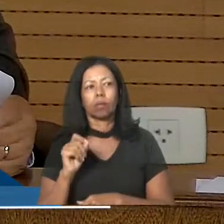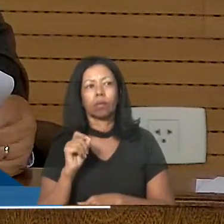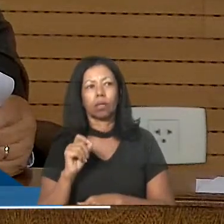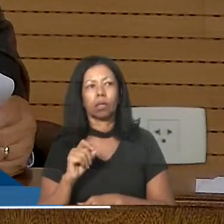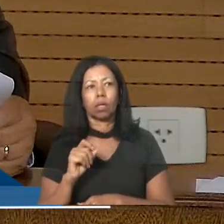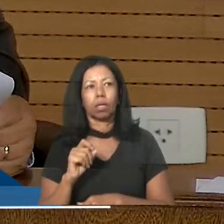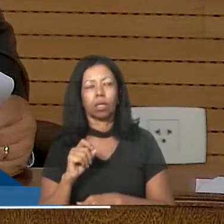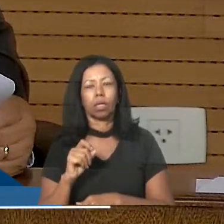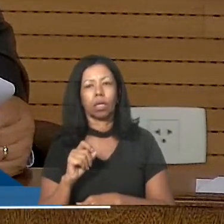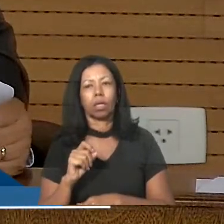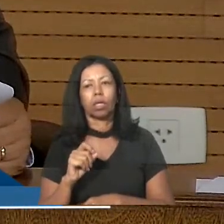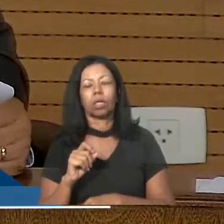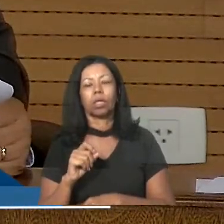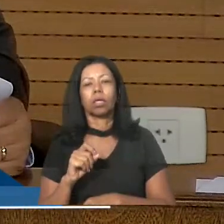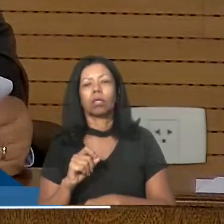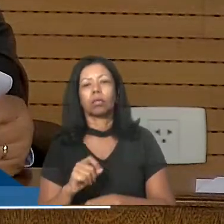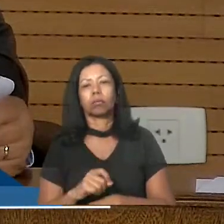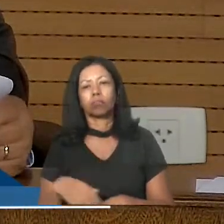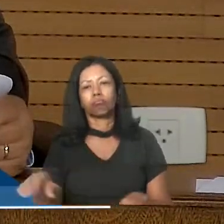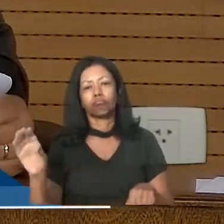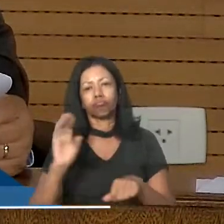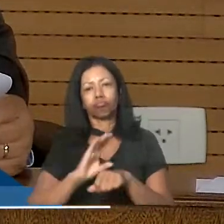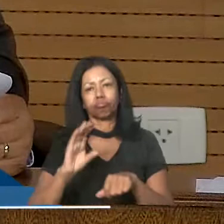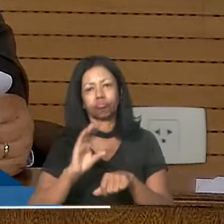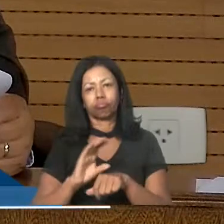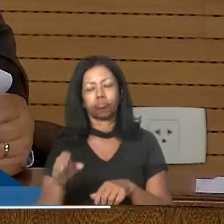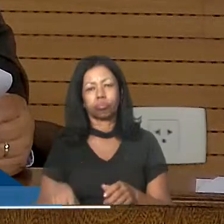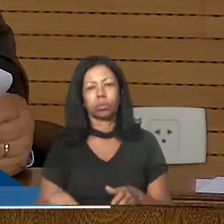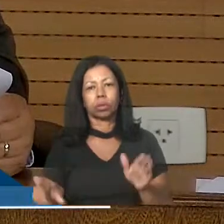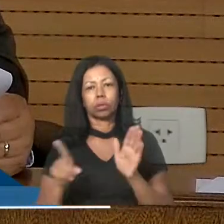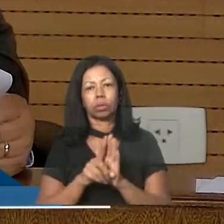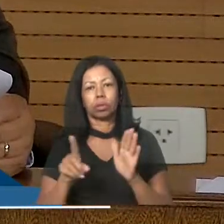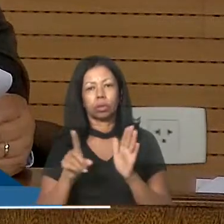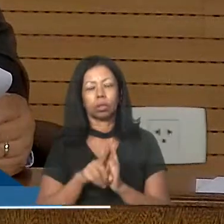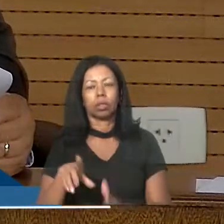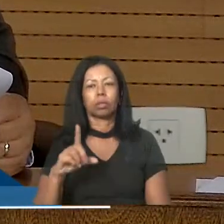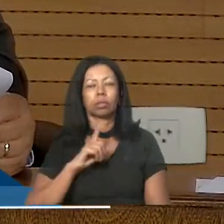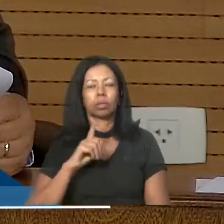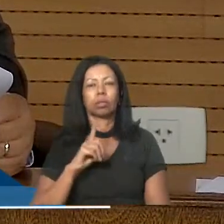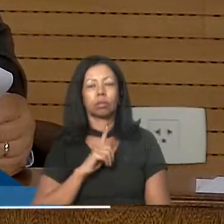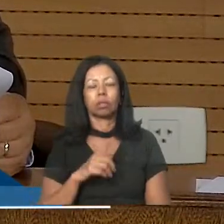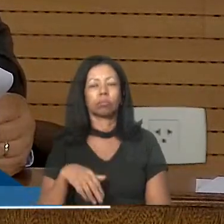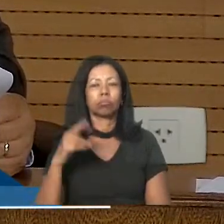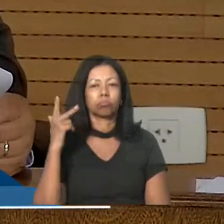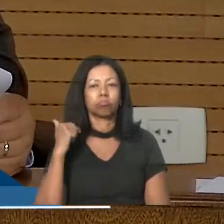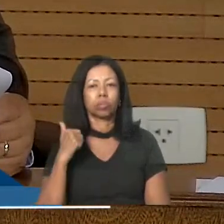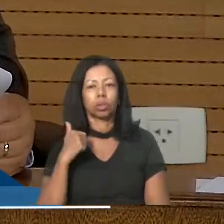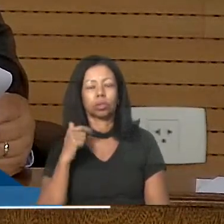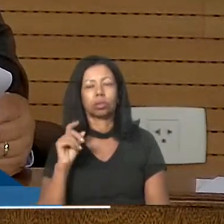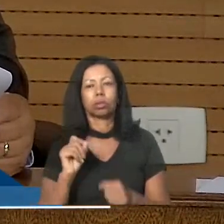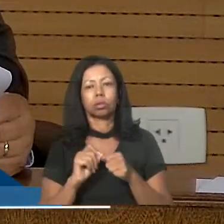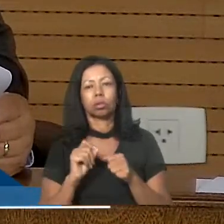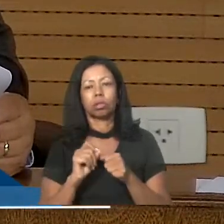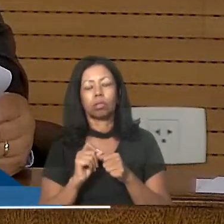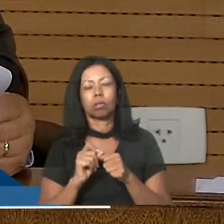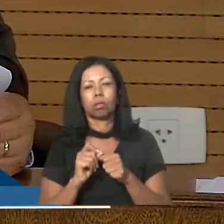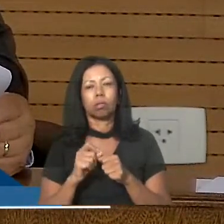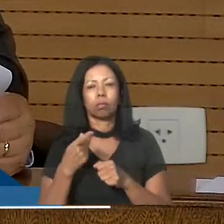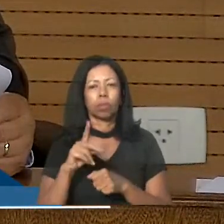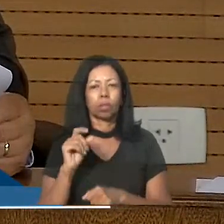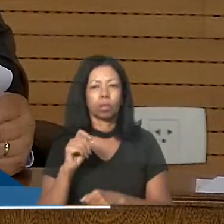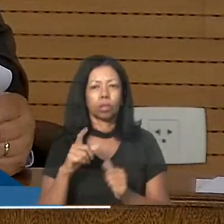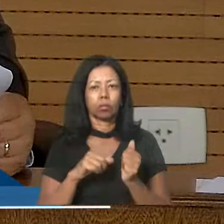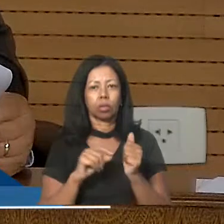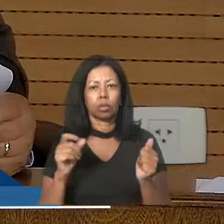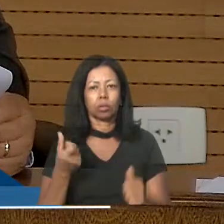dissonante das diretrizes constitucionais e legais de regência normalmente em relação aos que preceituais do